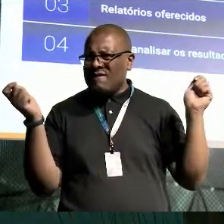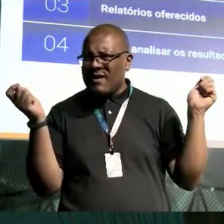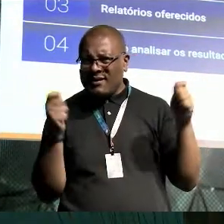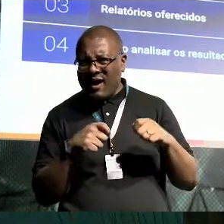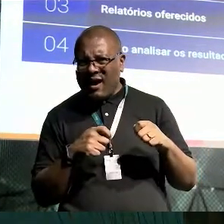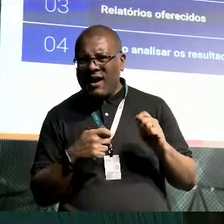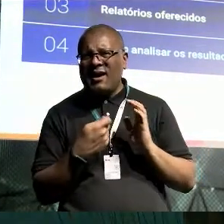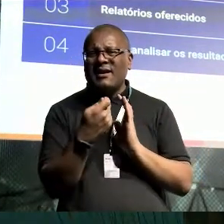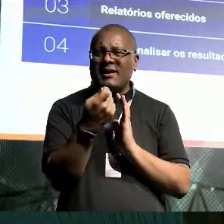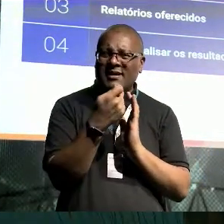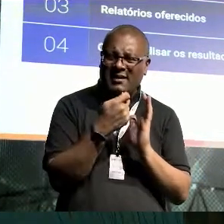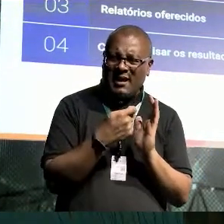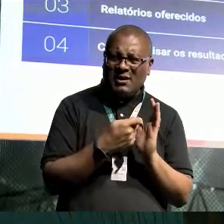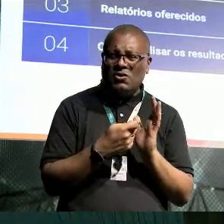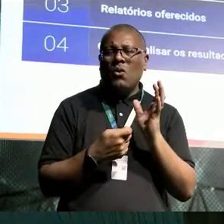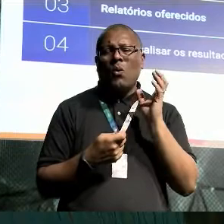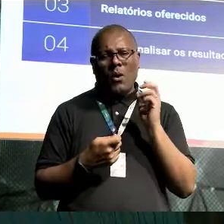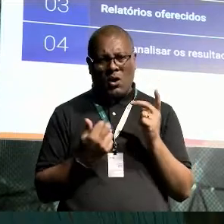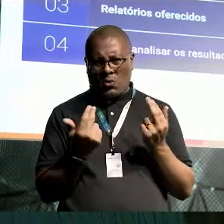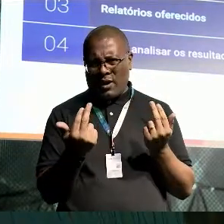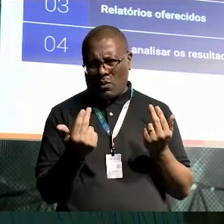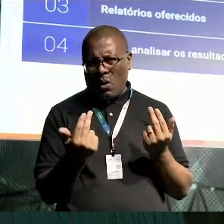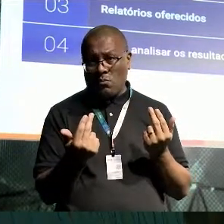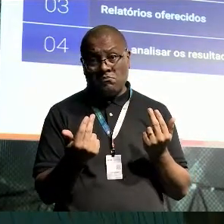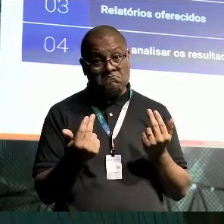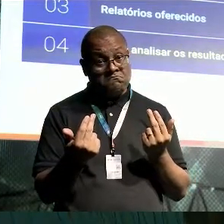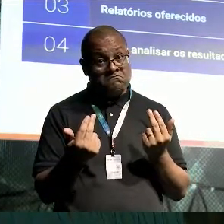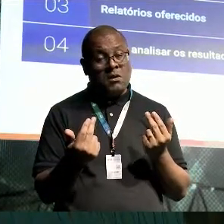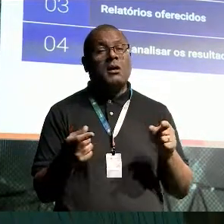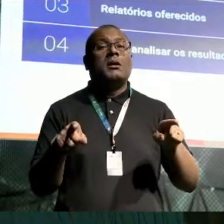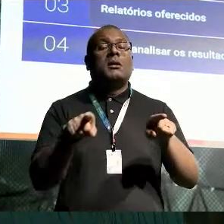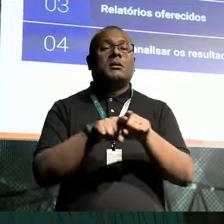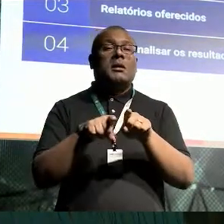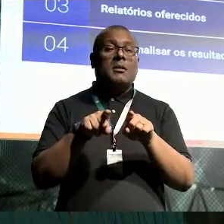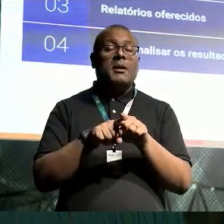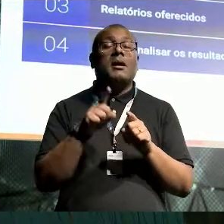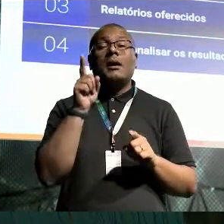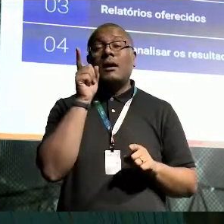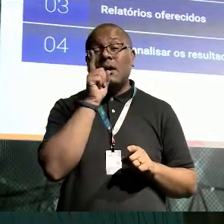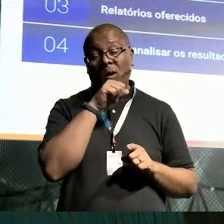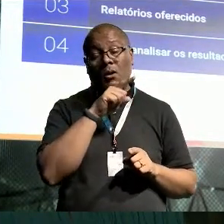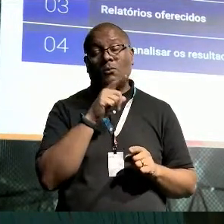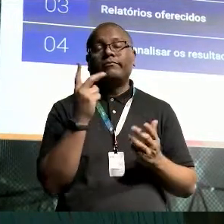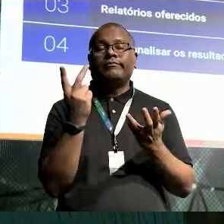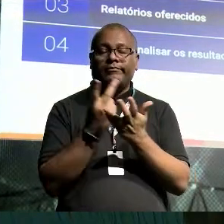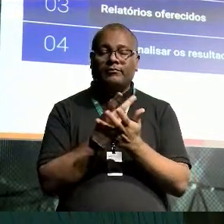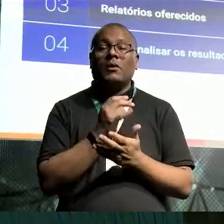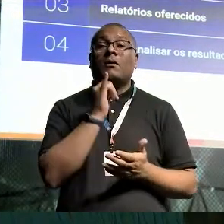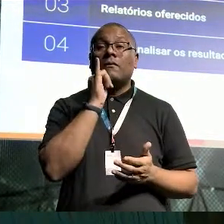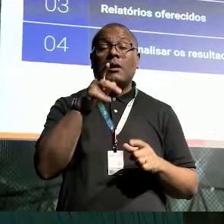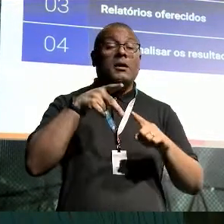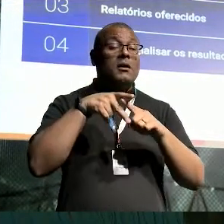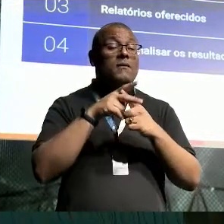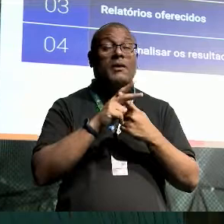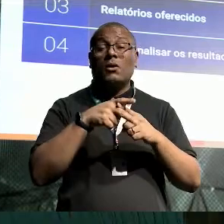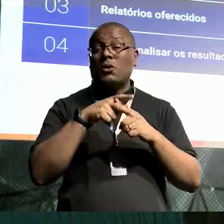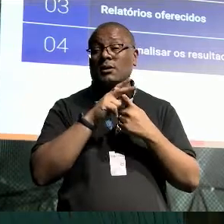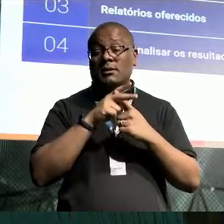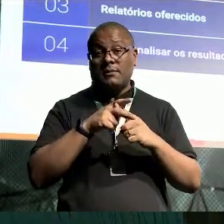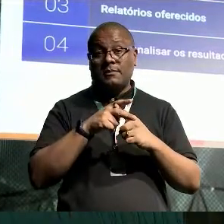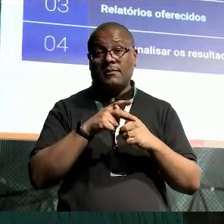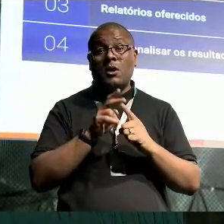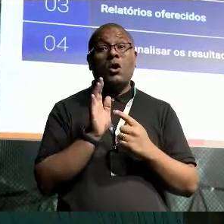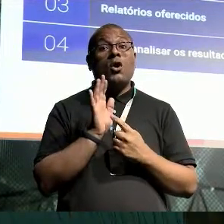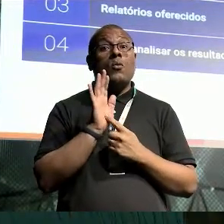e em forma de áudio, elas estão iguais. Ele também me indica bug, ele também faz correções, ele